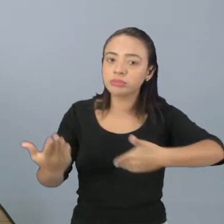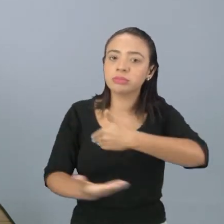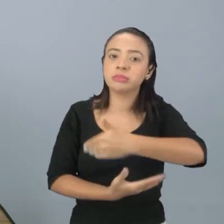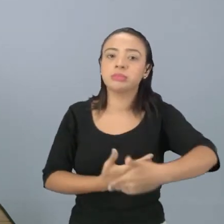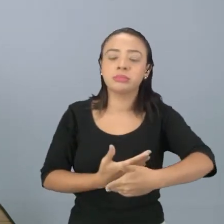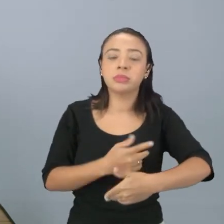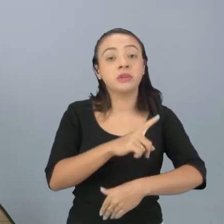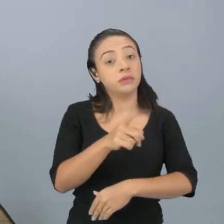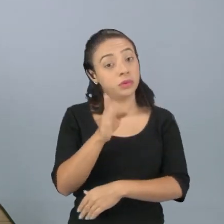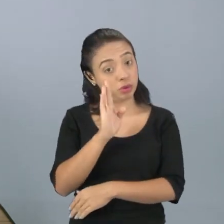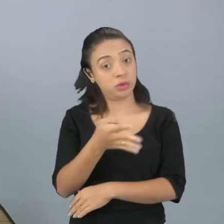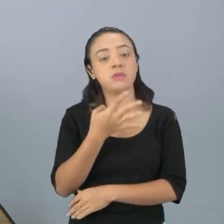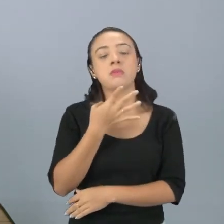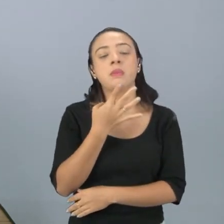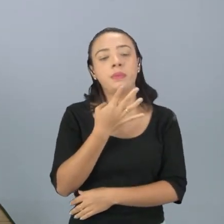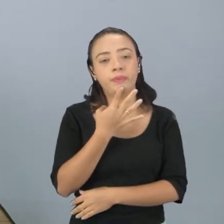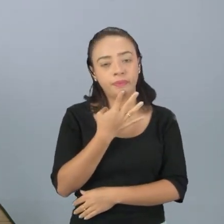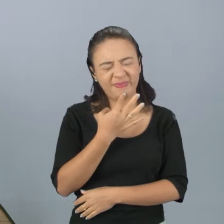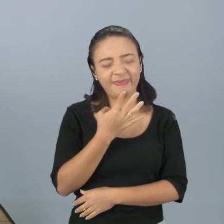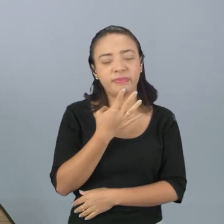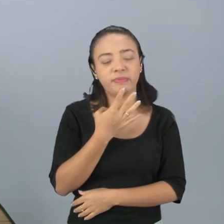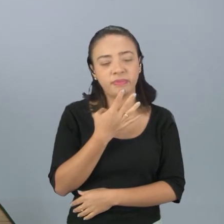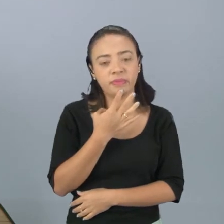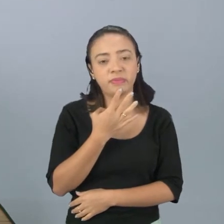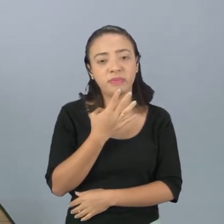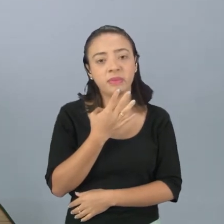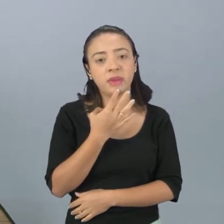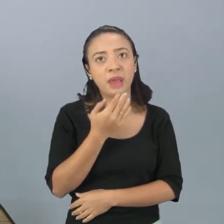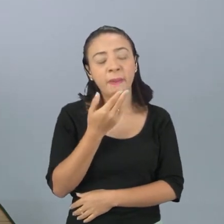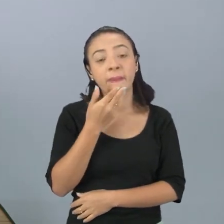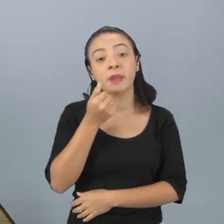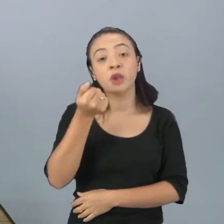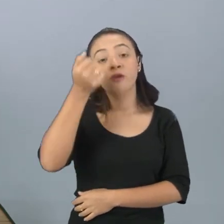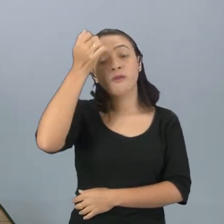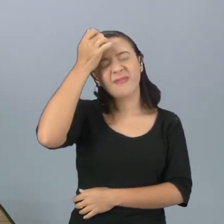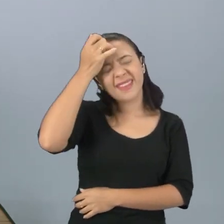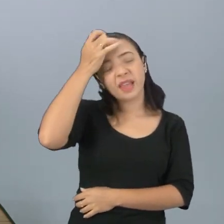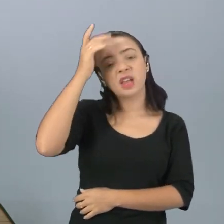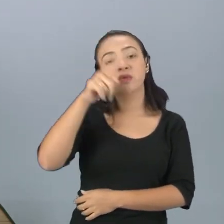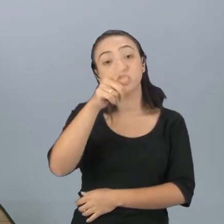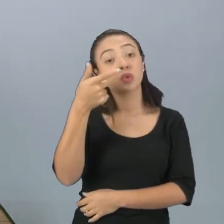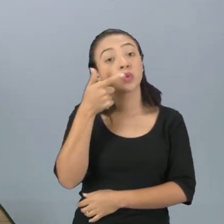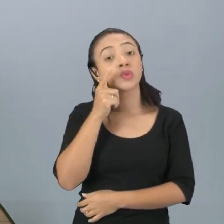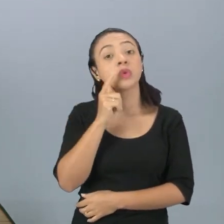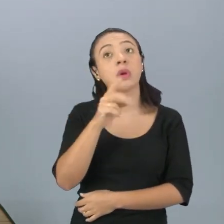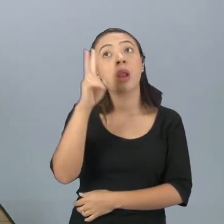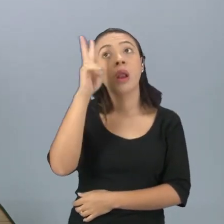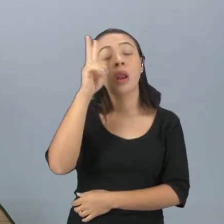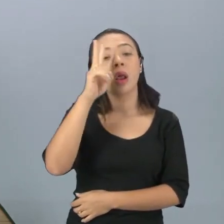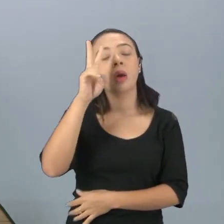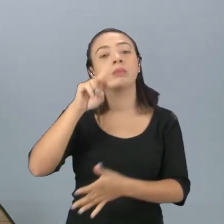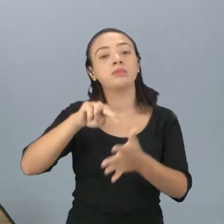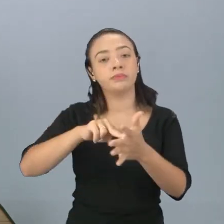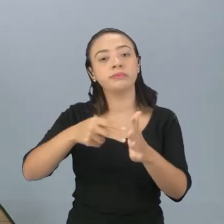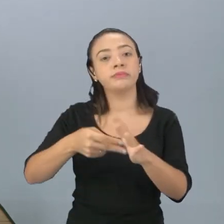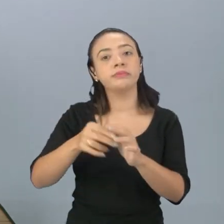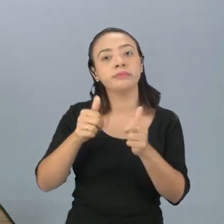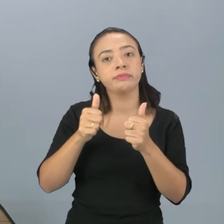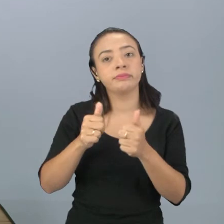você já conhece, é mais familiar para você, é mais fácil você identificar e lembrar do conceito